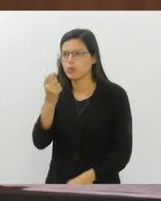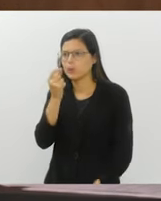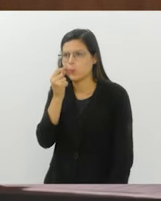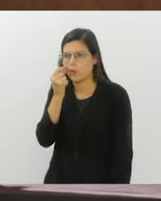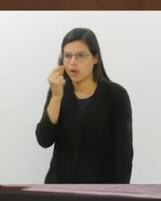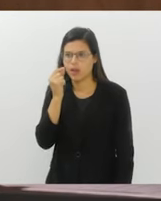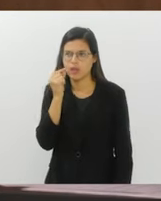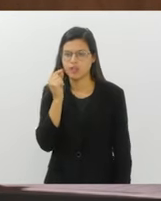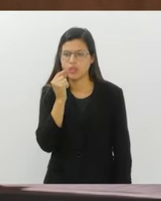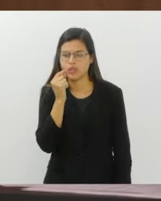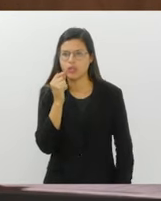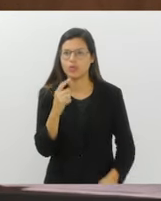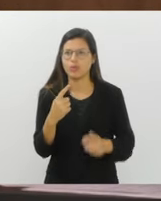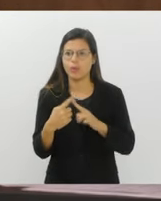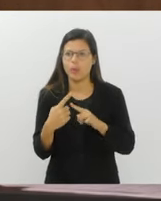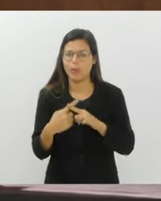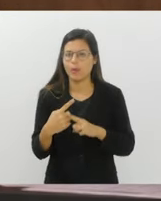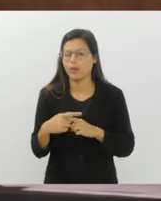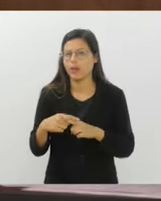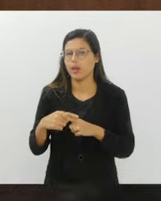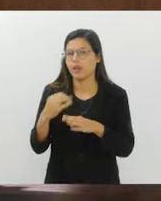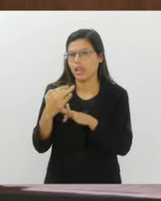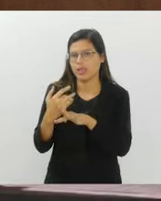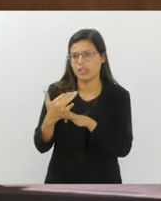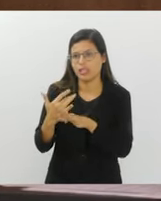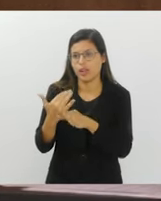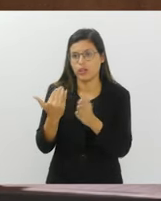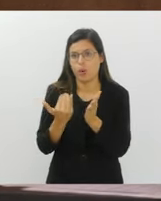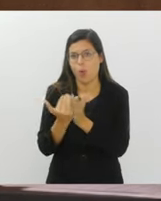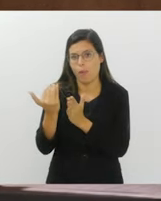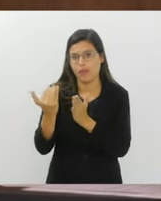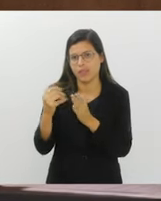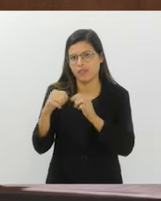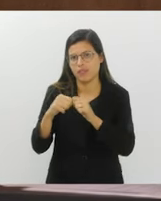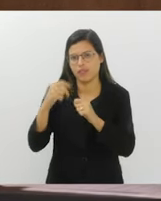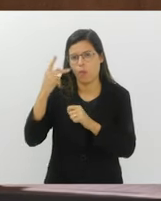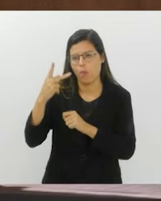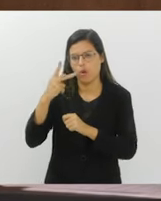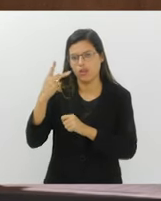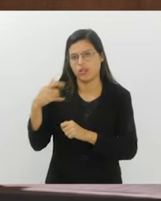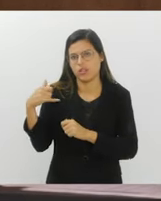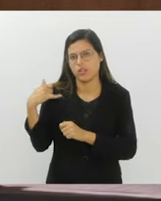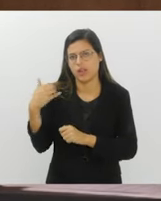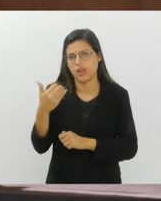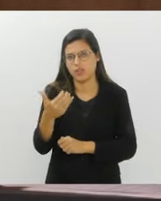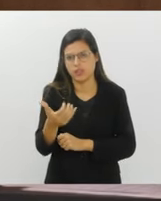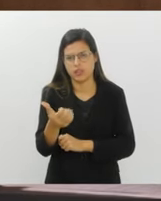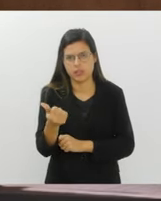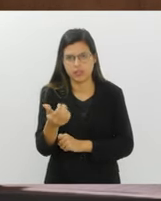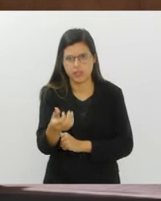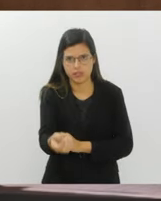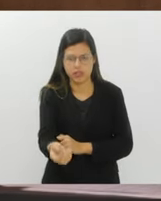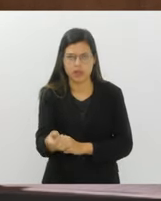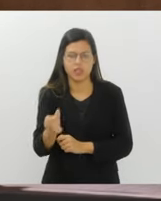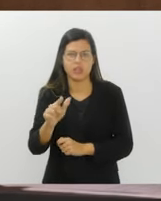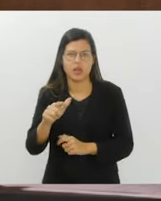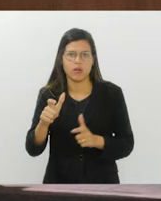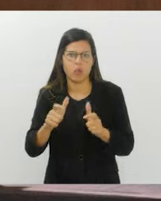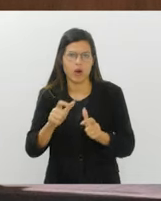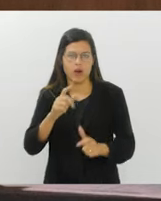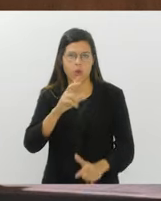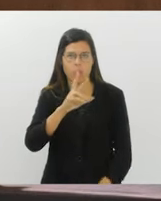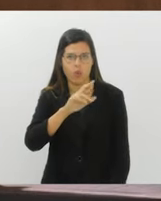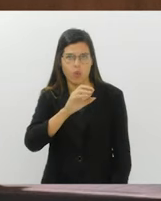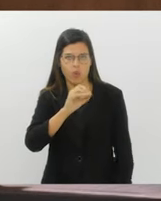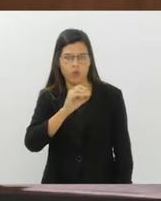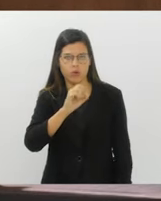porque ele é do município onde eu comecei a fazer política com 16 anos de idade, lá na Vila Rosali, onde eu ia